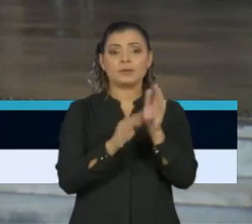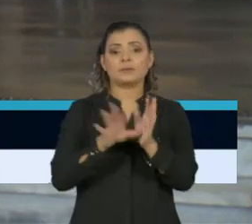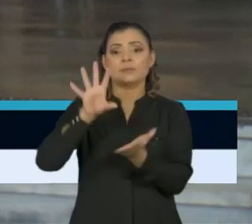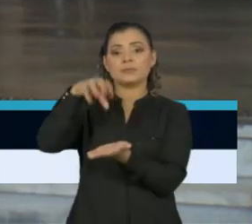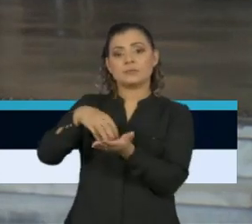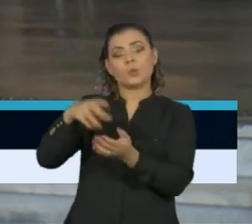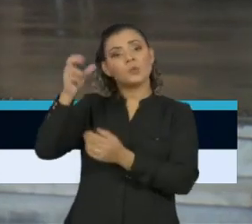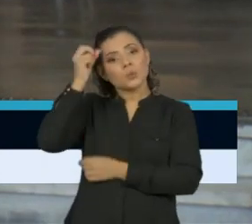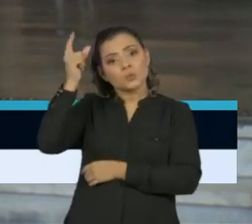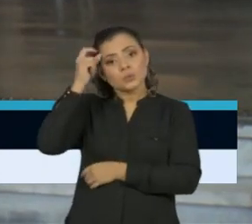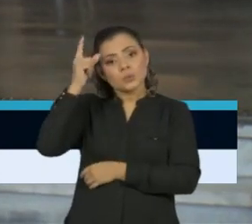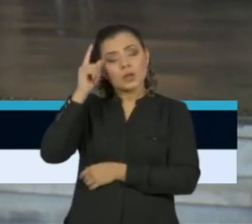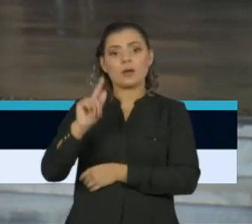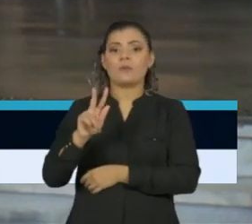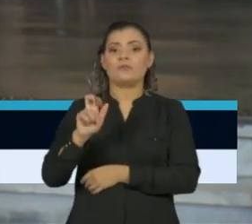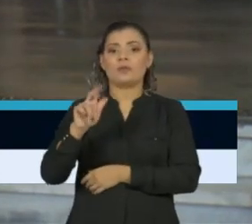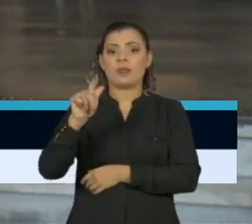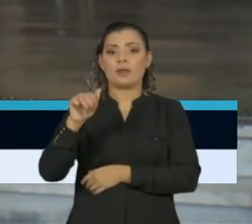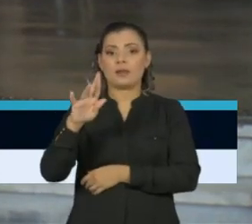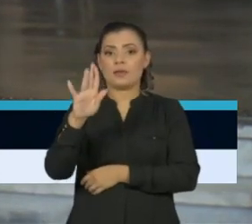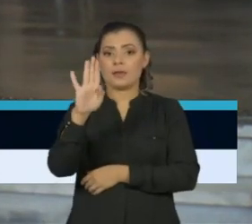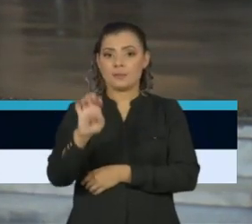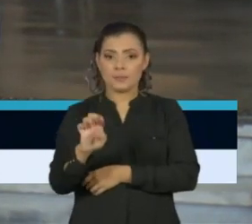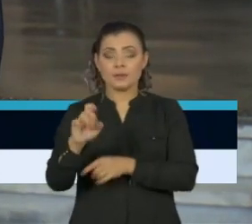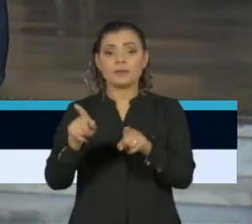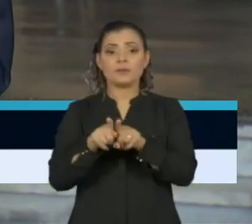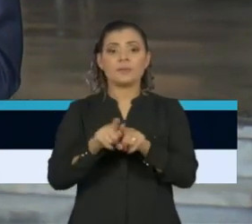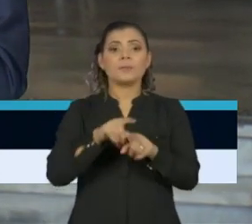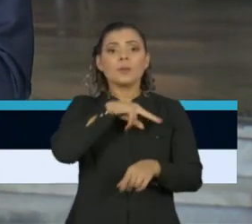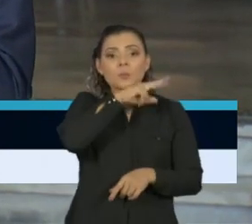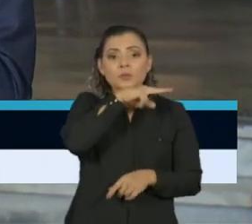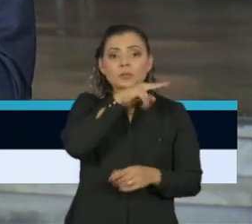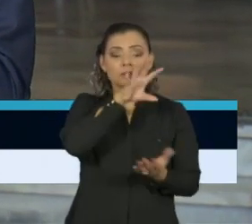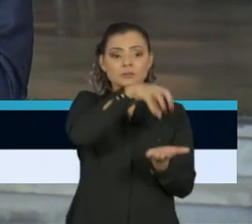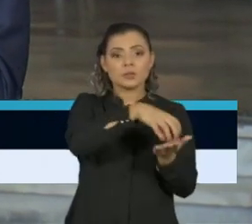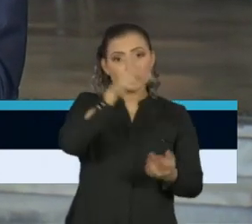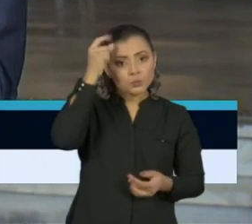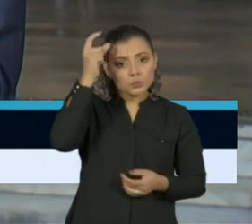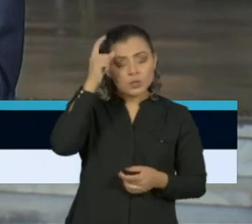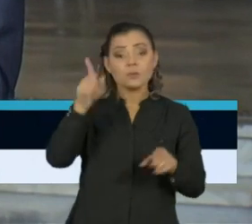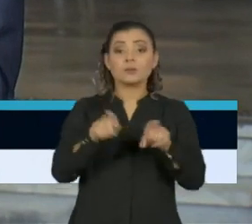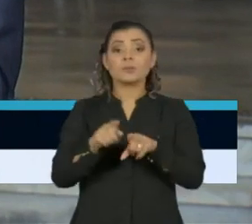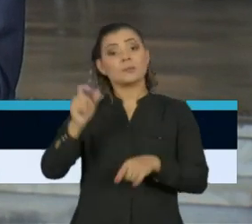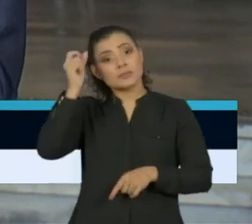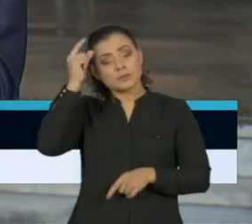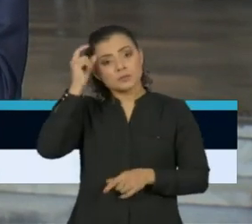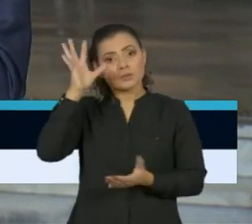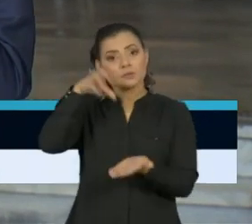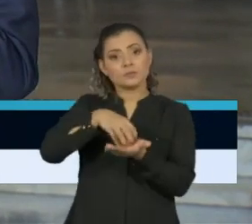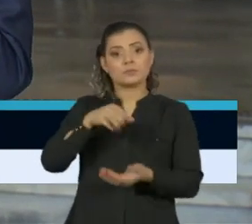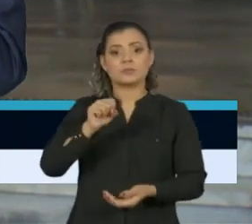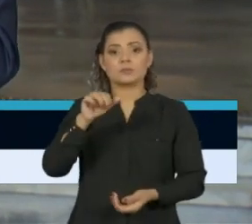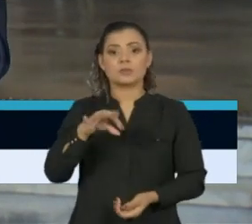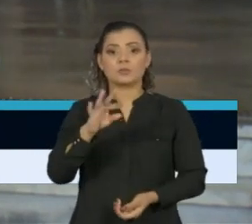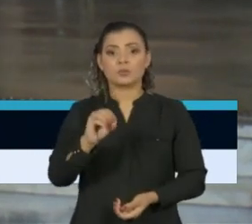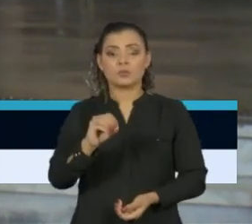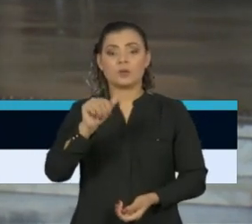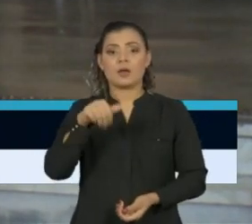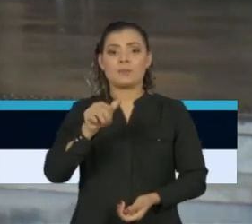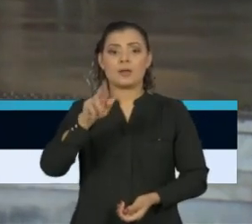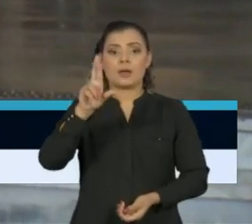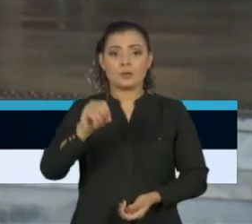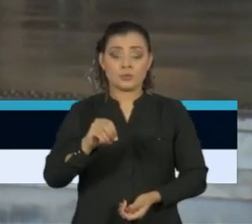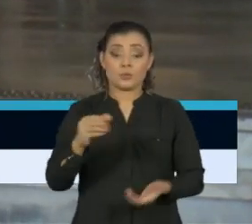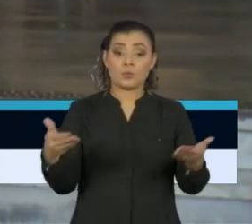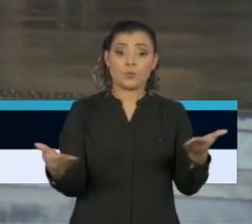Vila Guilherme, na Casa de Cultura do Butantã e no Centro Cultural Santo Amaro. A partir de hoje,